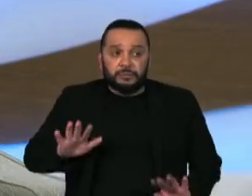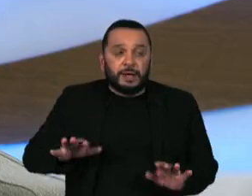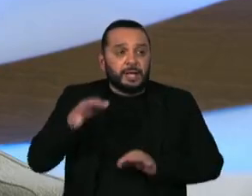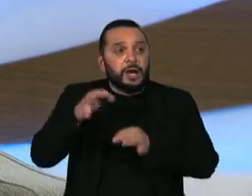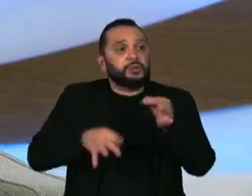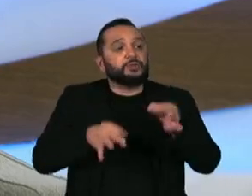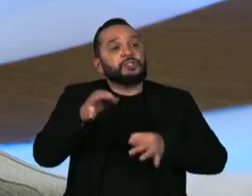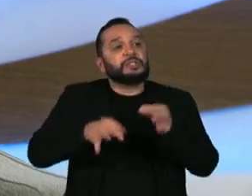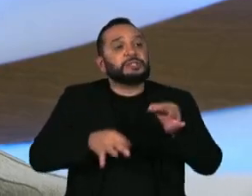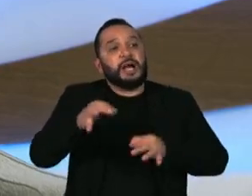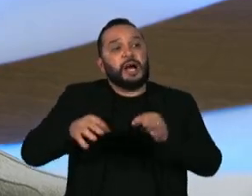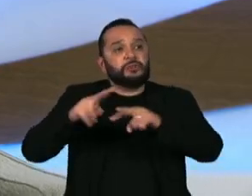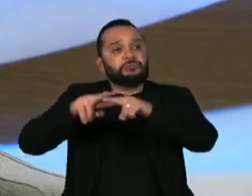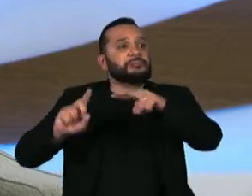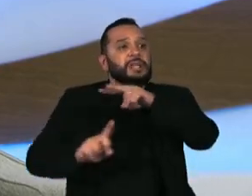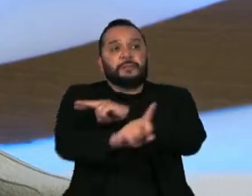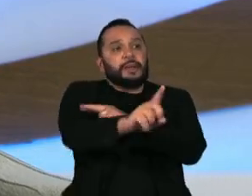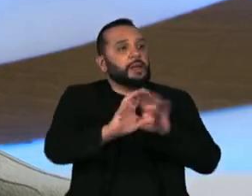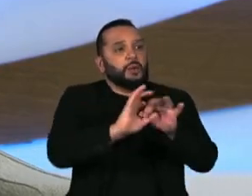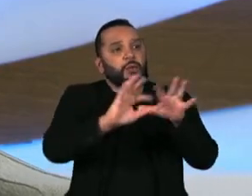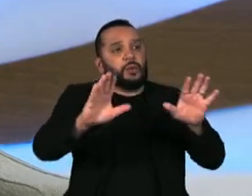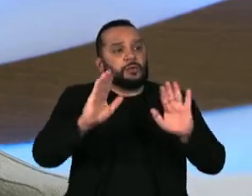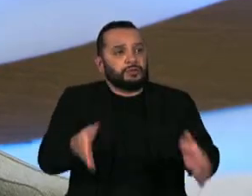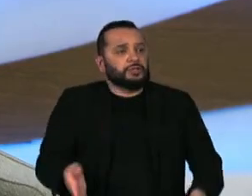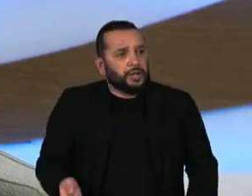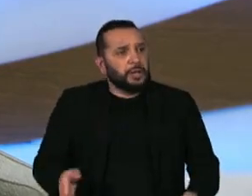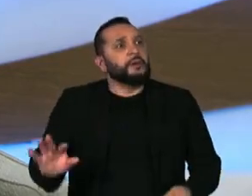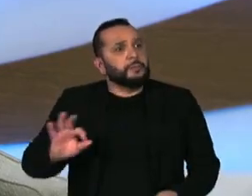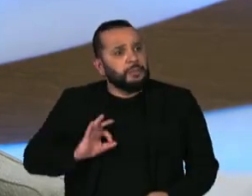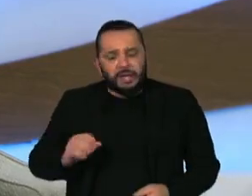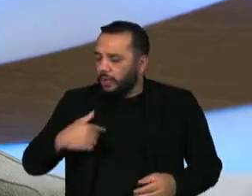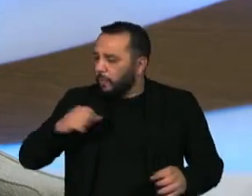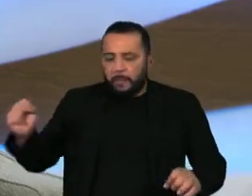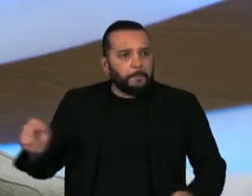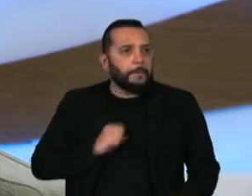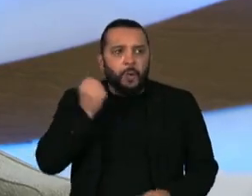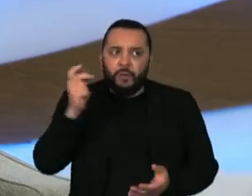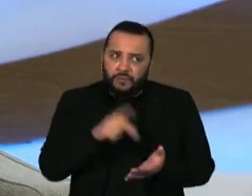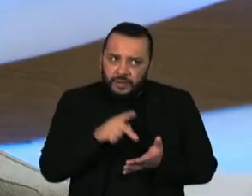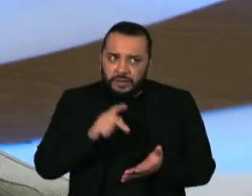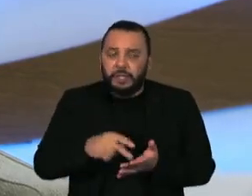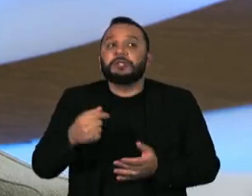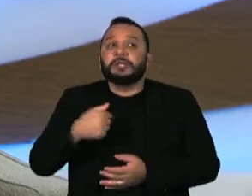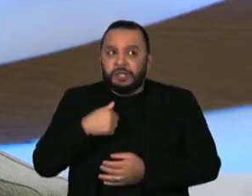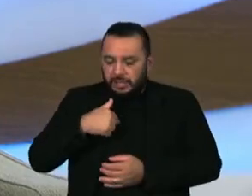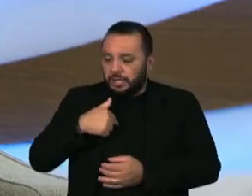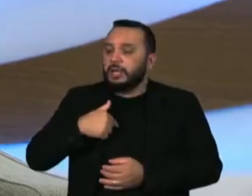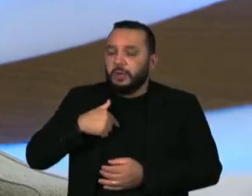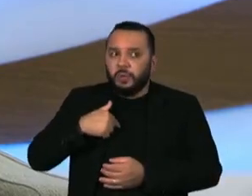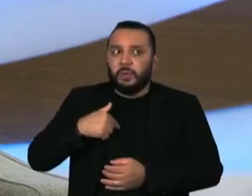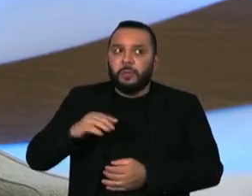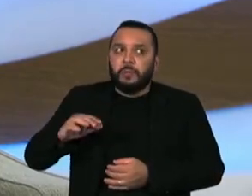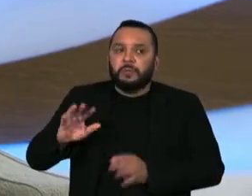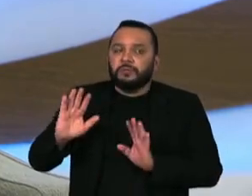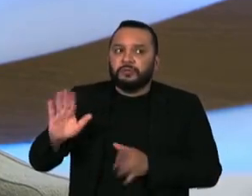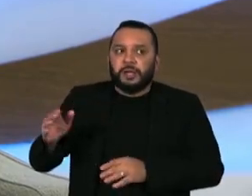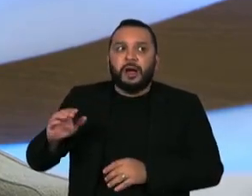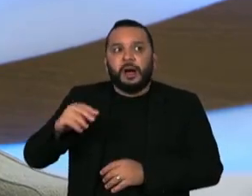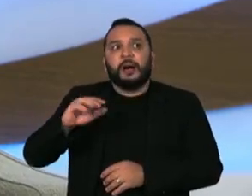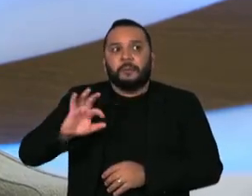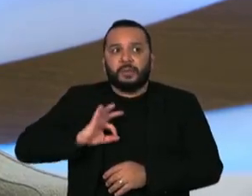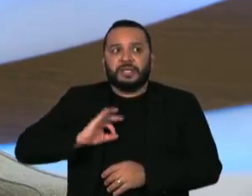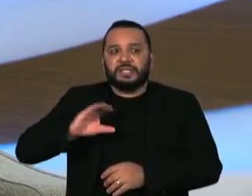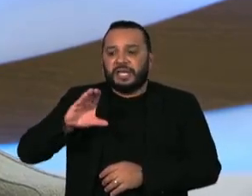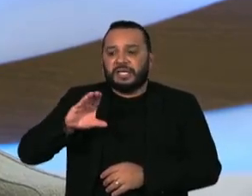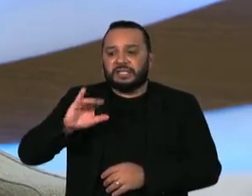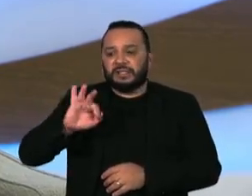indignado. Saíram pela porta da frente. A Polícia Civil está fazendo agora uma investigação em relação a novos elementos para pedir novamente a